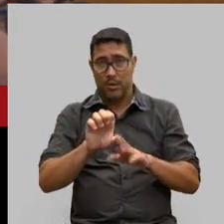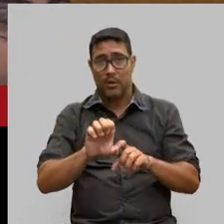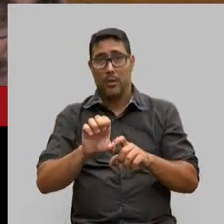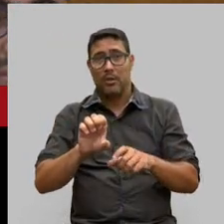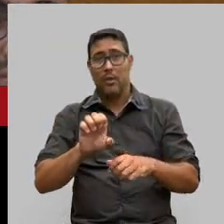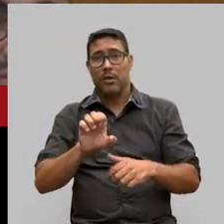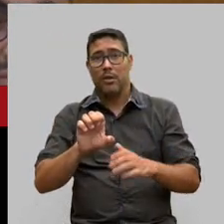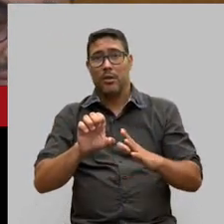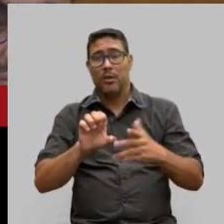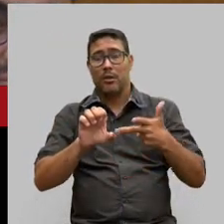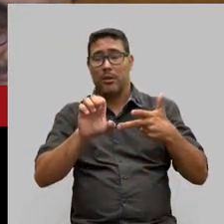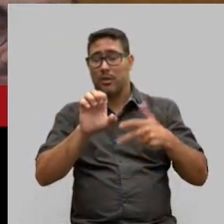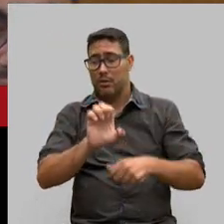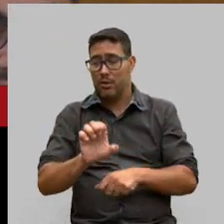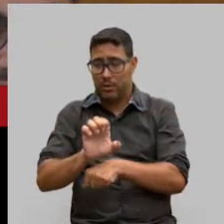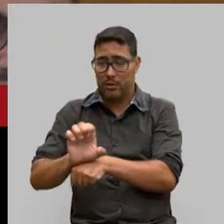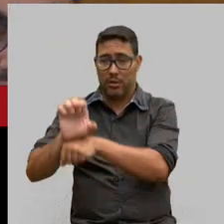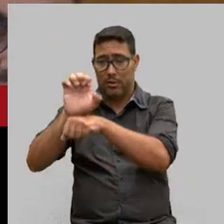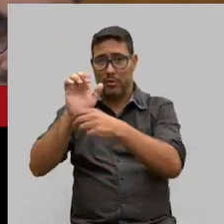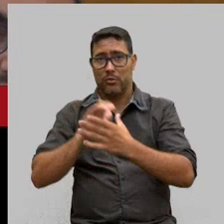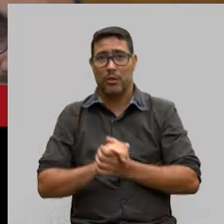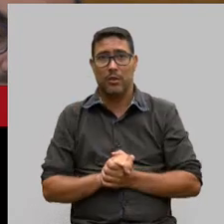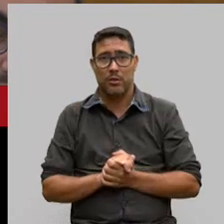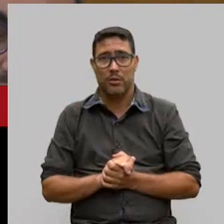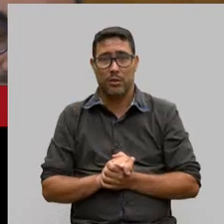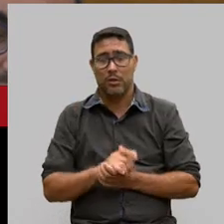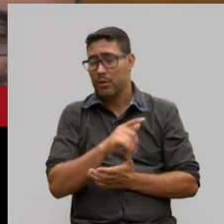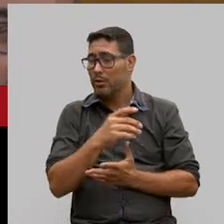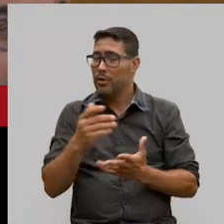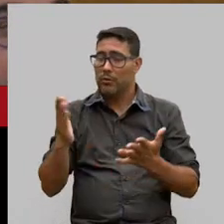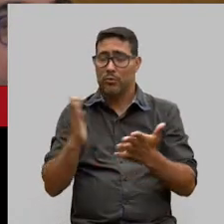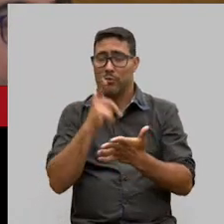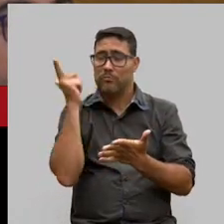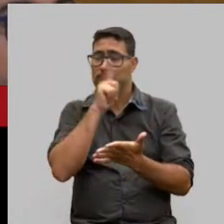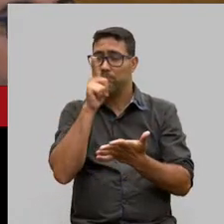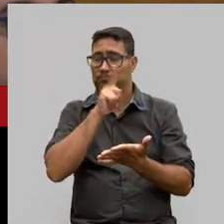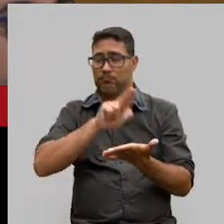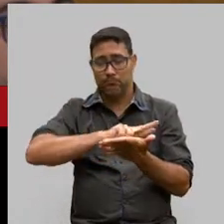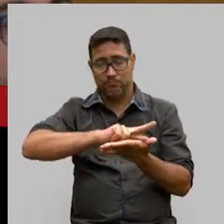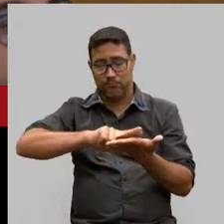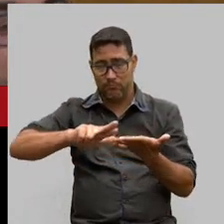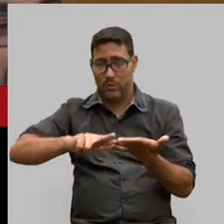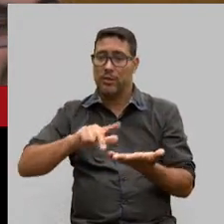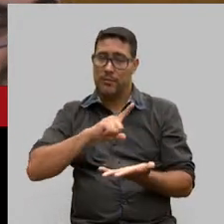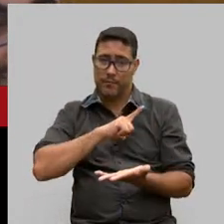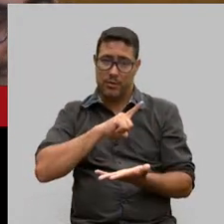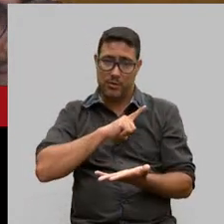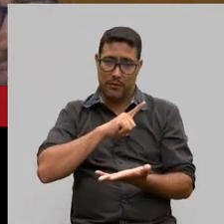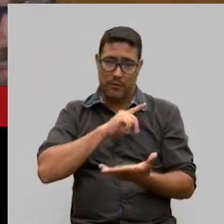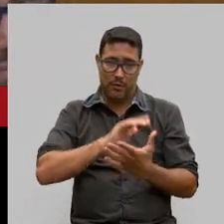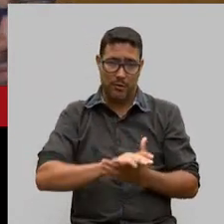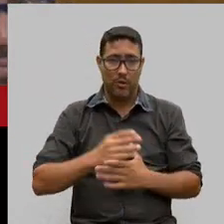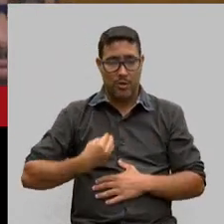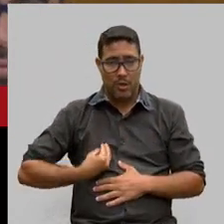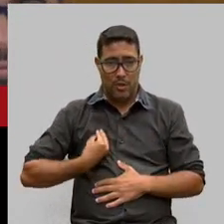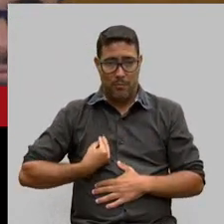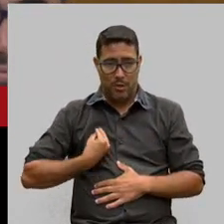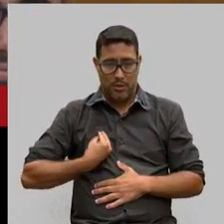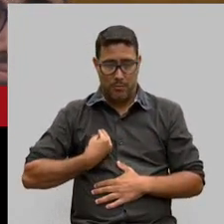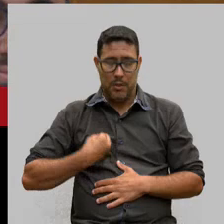saiu daqui agora grande parceiro grandes conquistas tivemos com a participação de